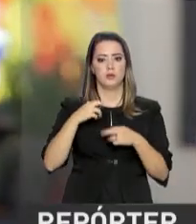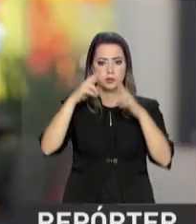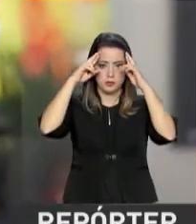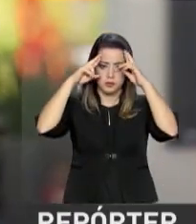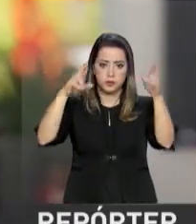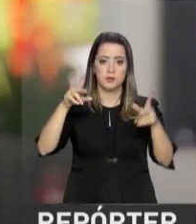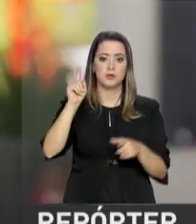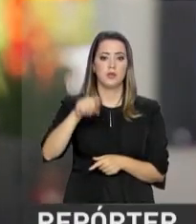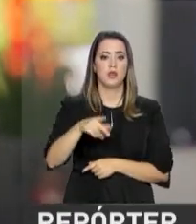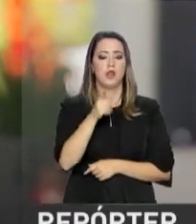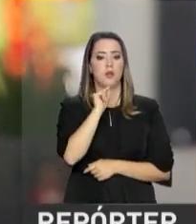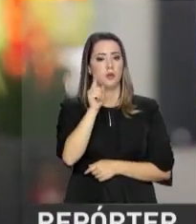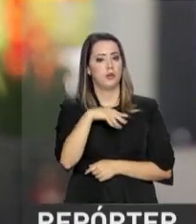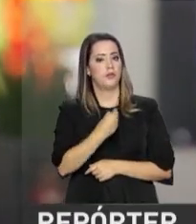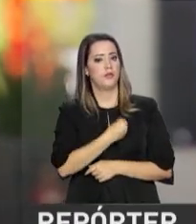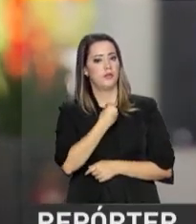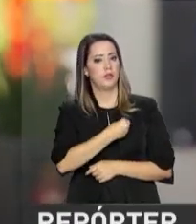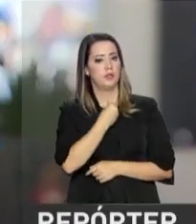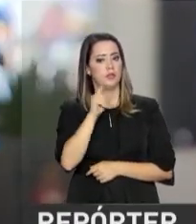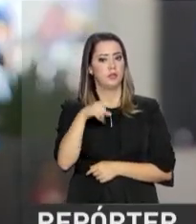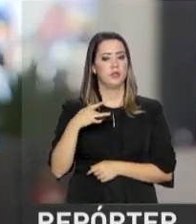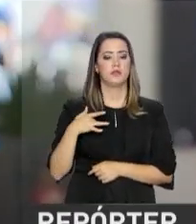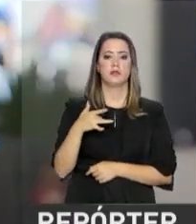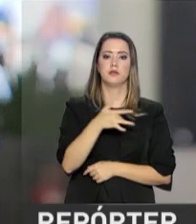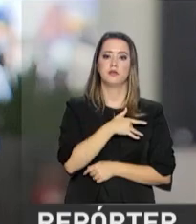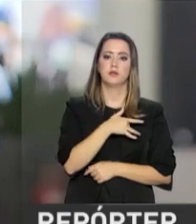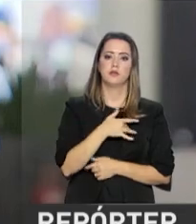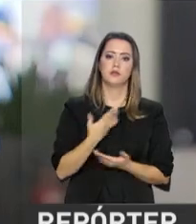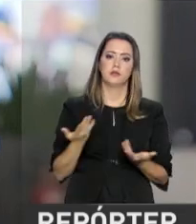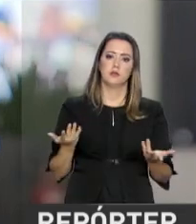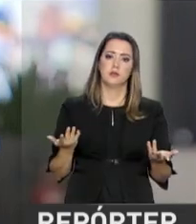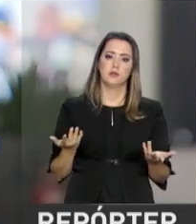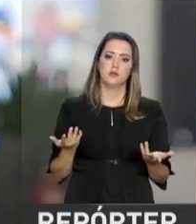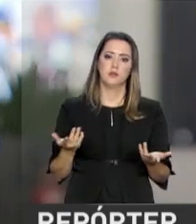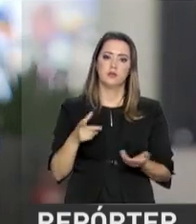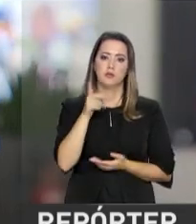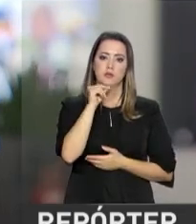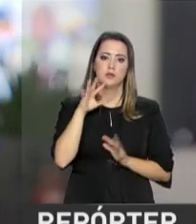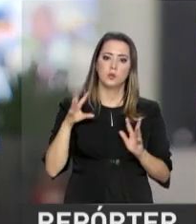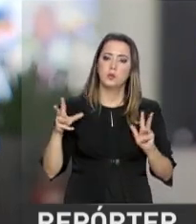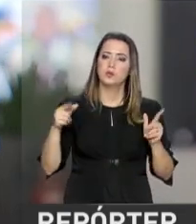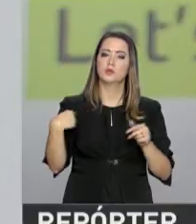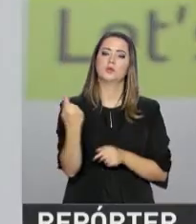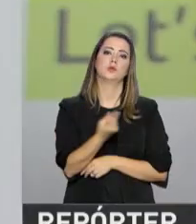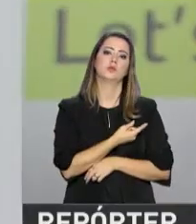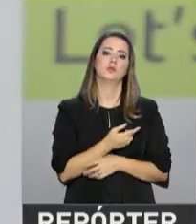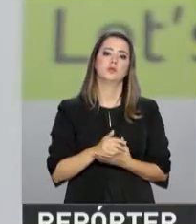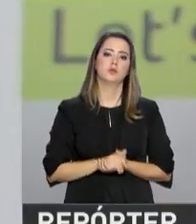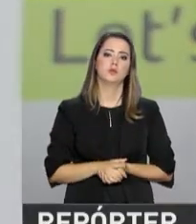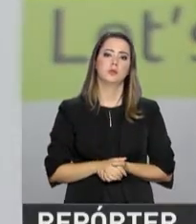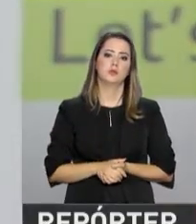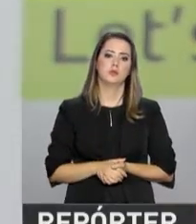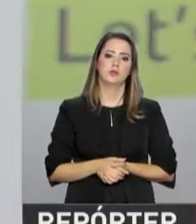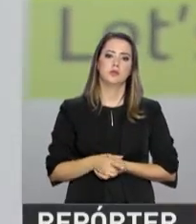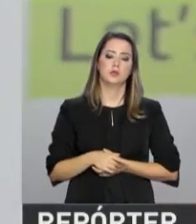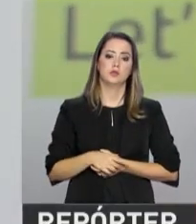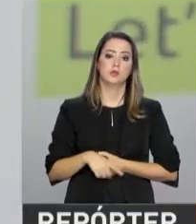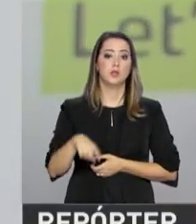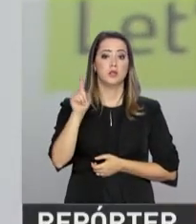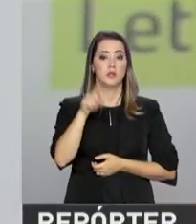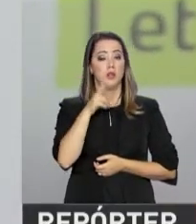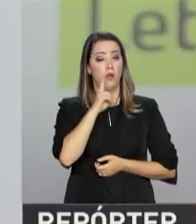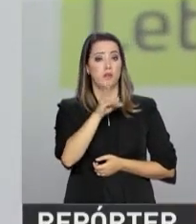água e vida água é saúde água e tudo para nós a minha avaliação é muito positiva